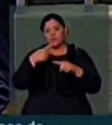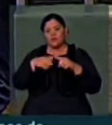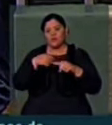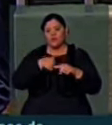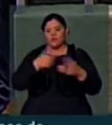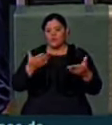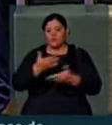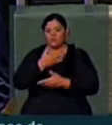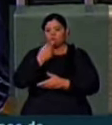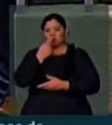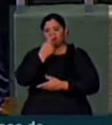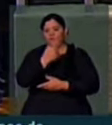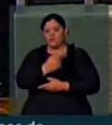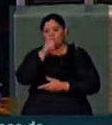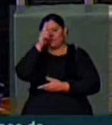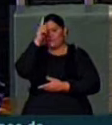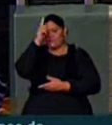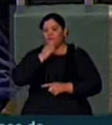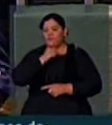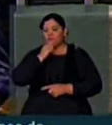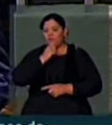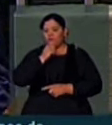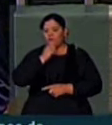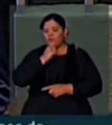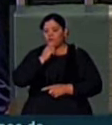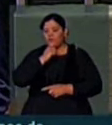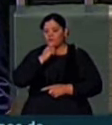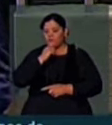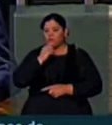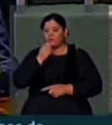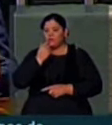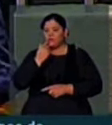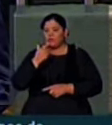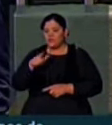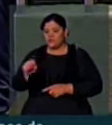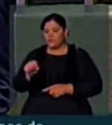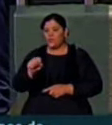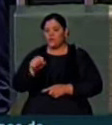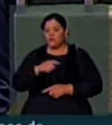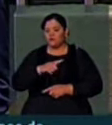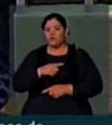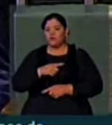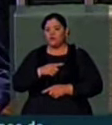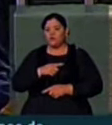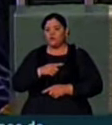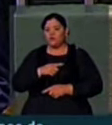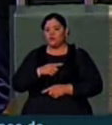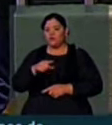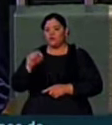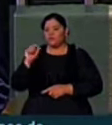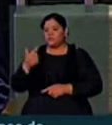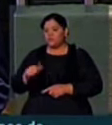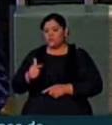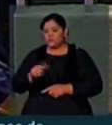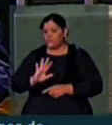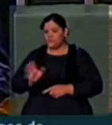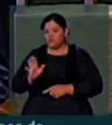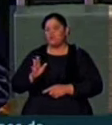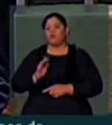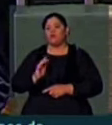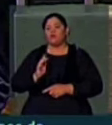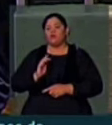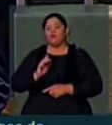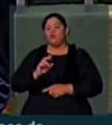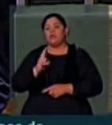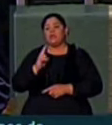meu bisavô ser alemão e ter sido soldado de Hitler. Ele não tinha opção, ou era soldado ou era paredão. Foi ser soldado. Graças a